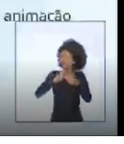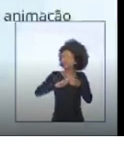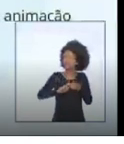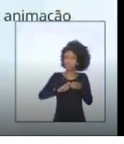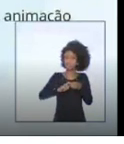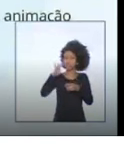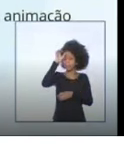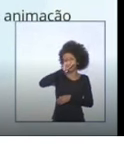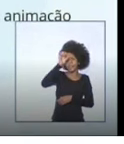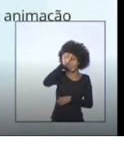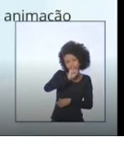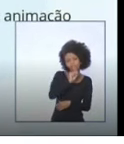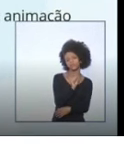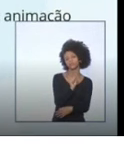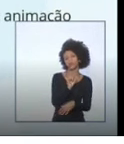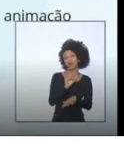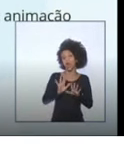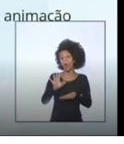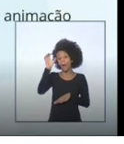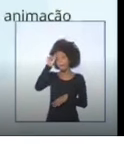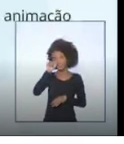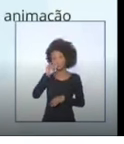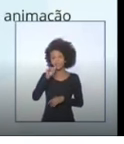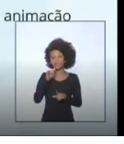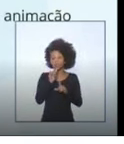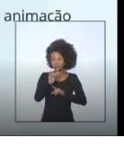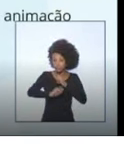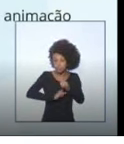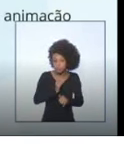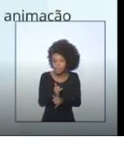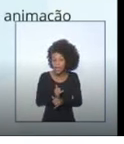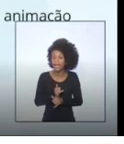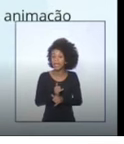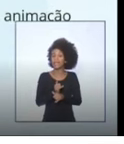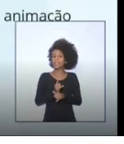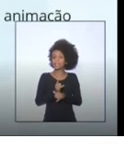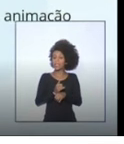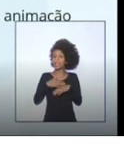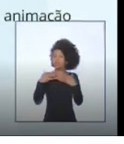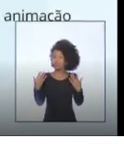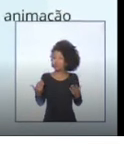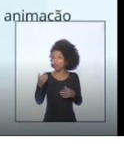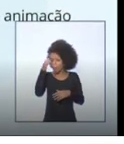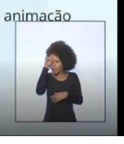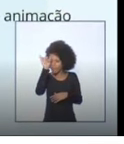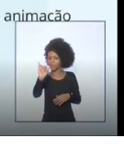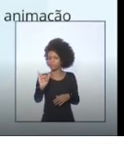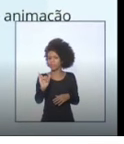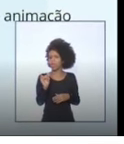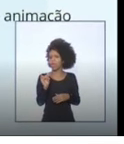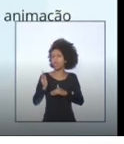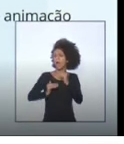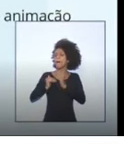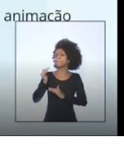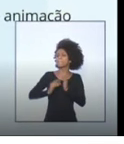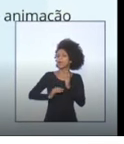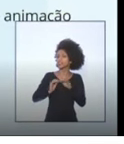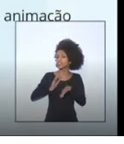nossos aprendizados. Aprendemos sobre o cyberbullying, suas causas e consequências, como evitar e quais ações